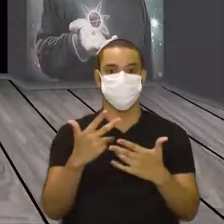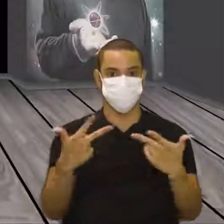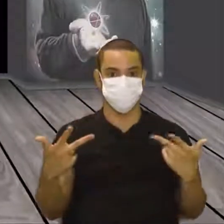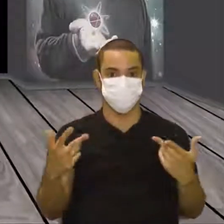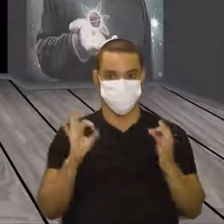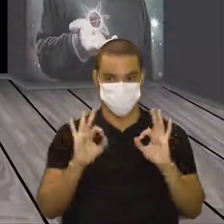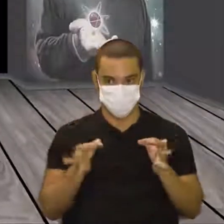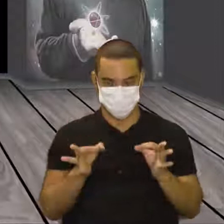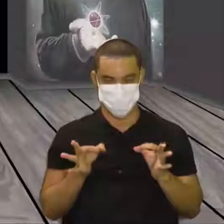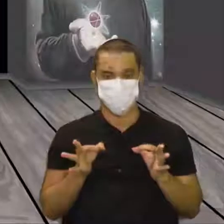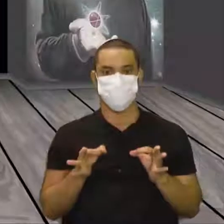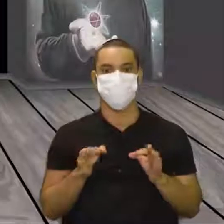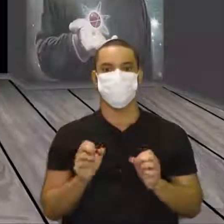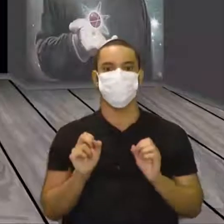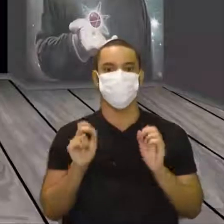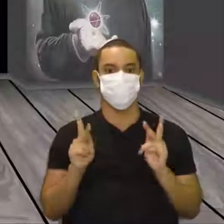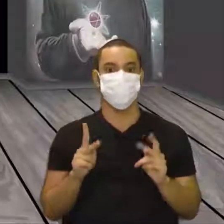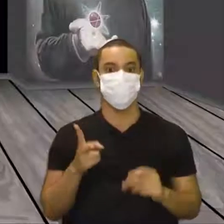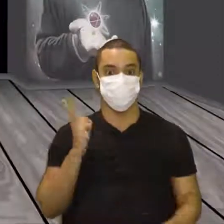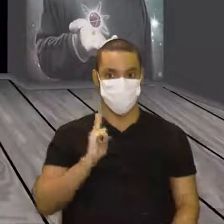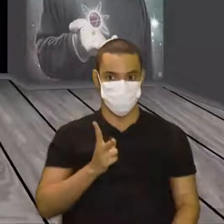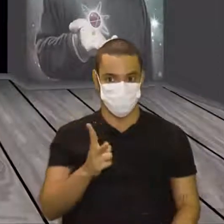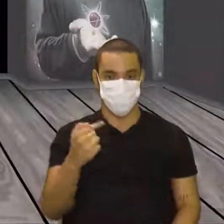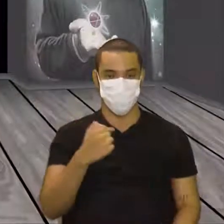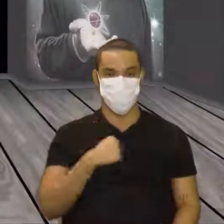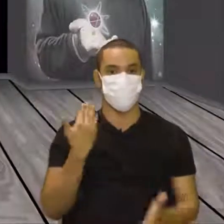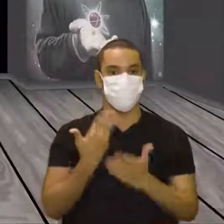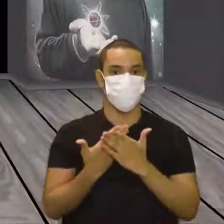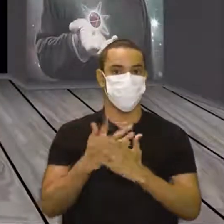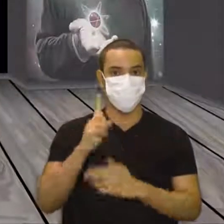ok? Galerinha, olha só, fiquem